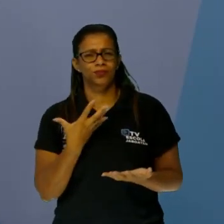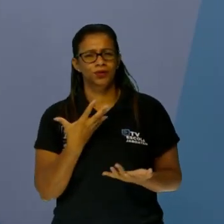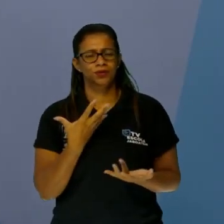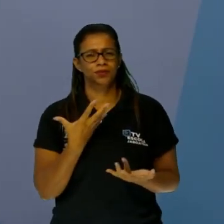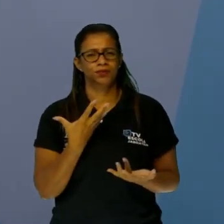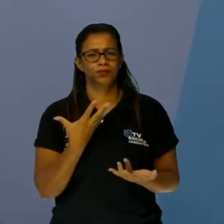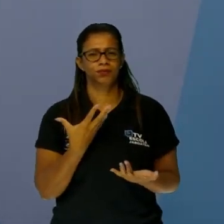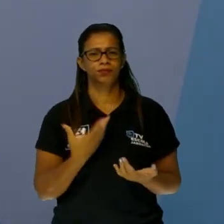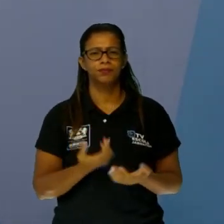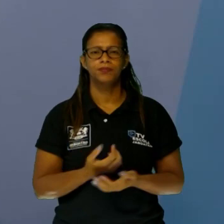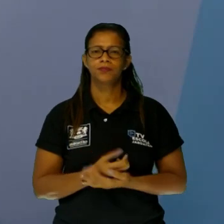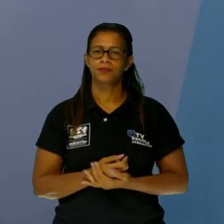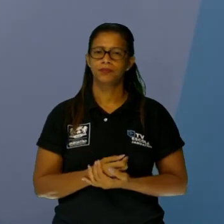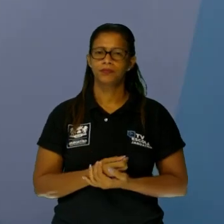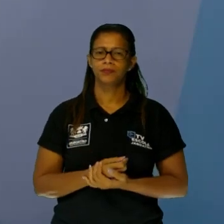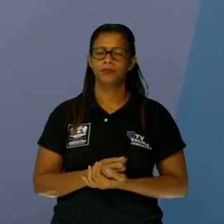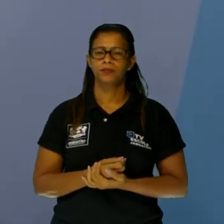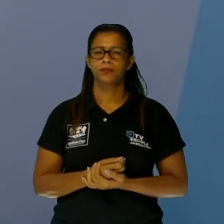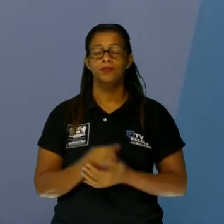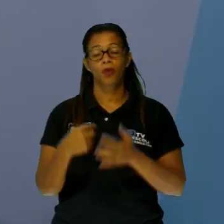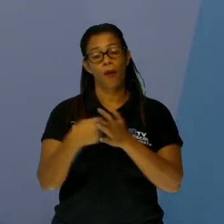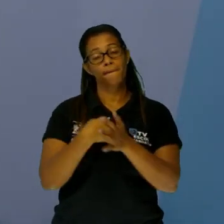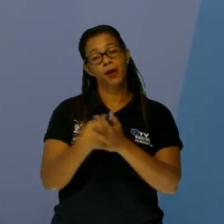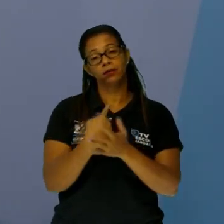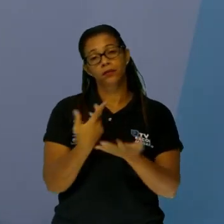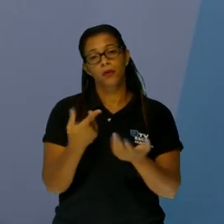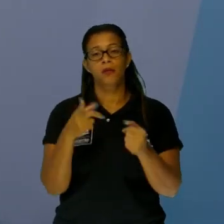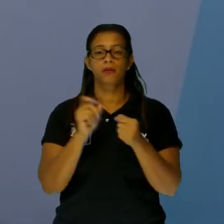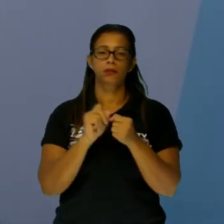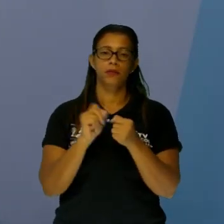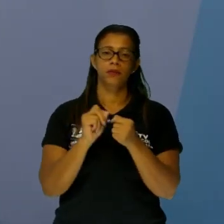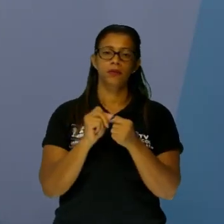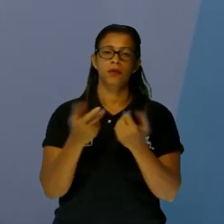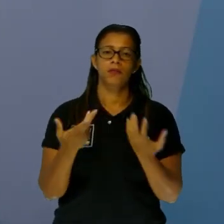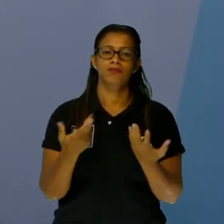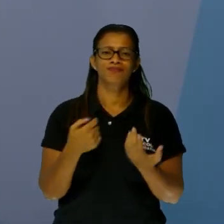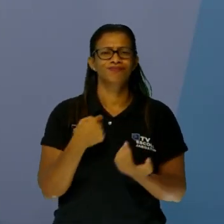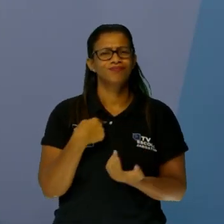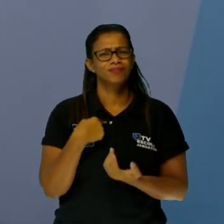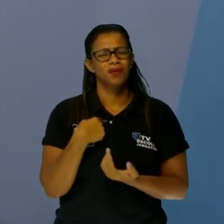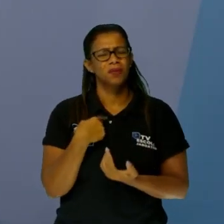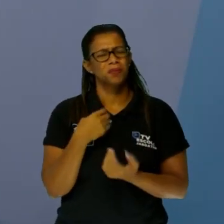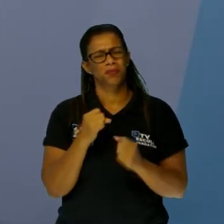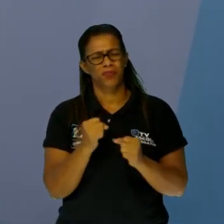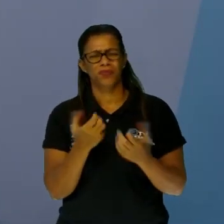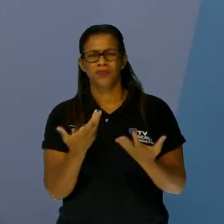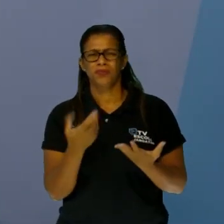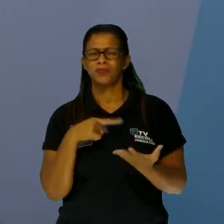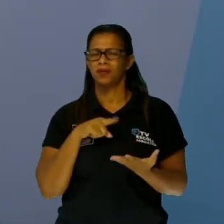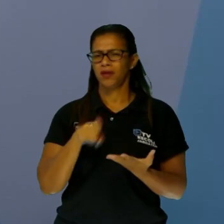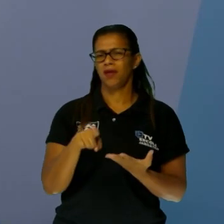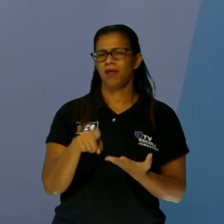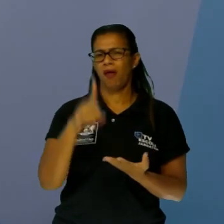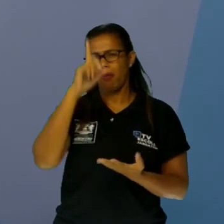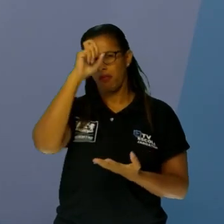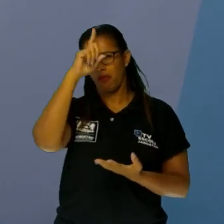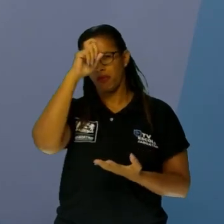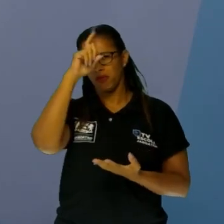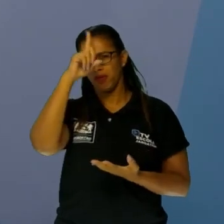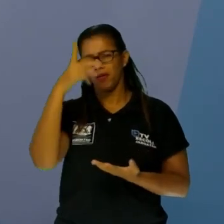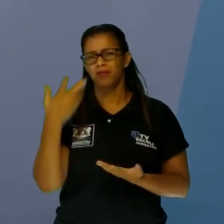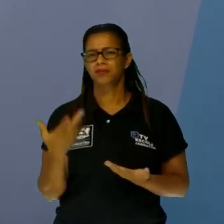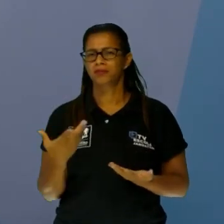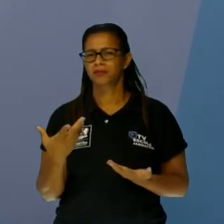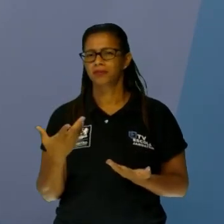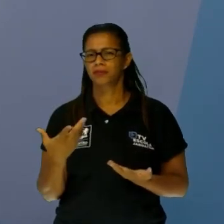um questionamento que eu estou fazendo, né? E daí eu deveria ir pro hospital, não é